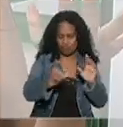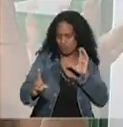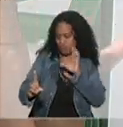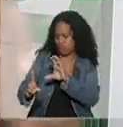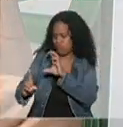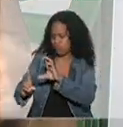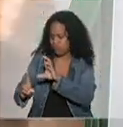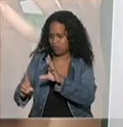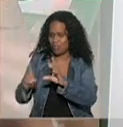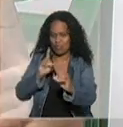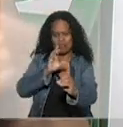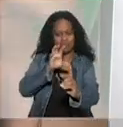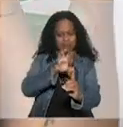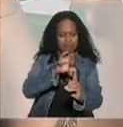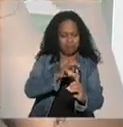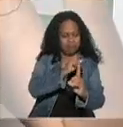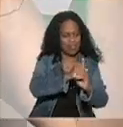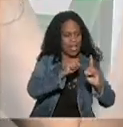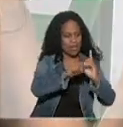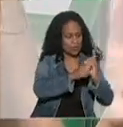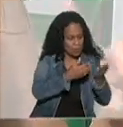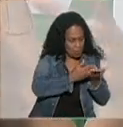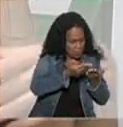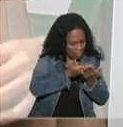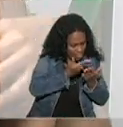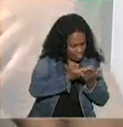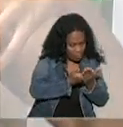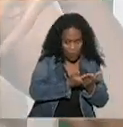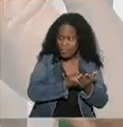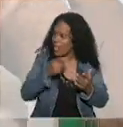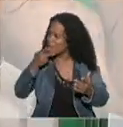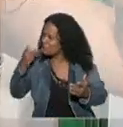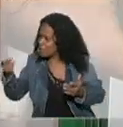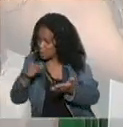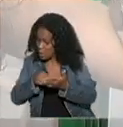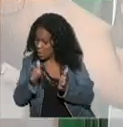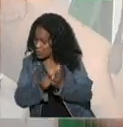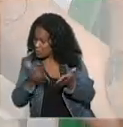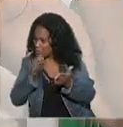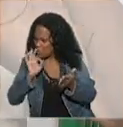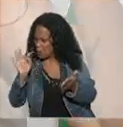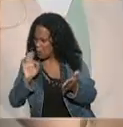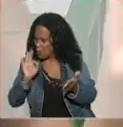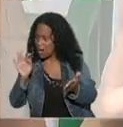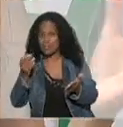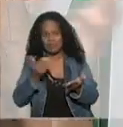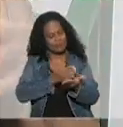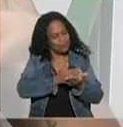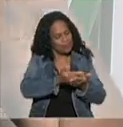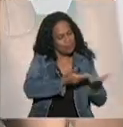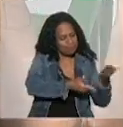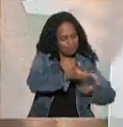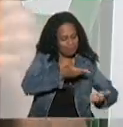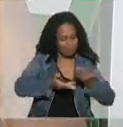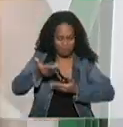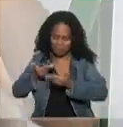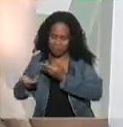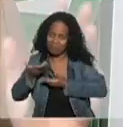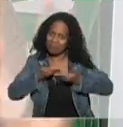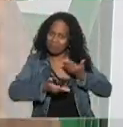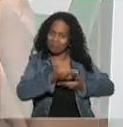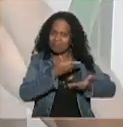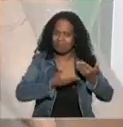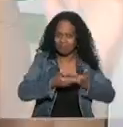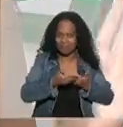Isso eu levei para a faculdade, porque eu tinha aula de história da comunicação e pegava grandes teóricos, por exemplo, da escola de Frankfurt, sei lá, aplicava na